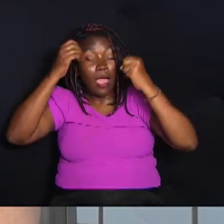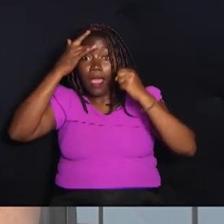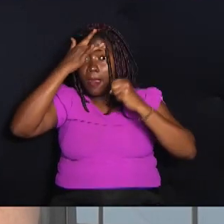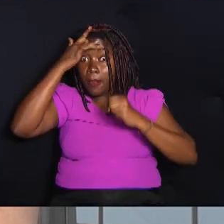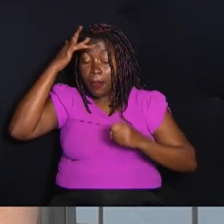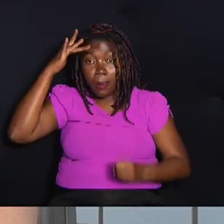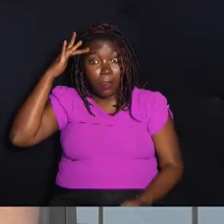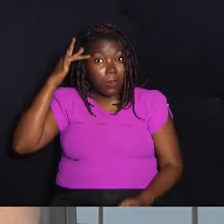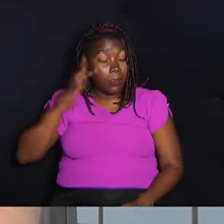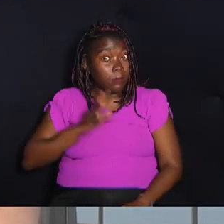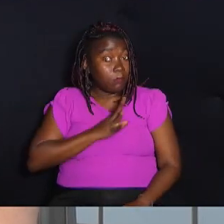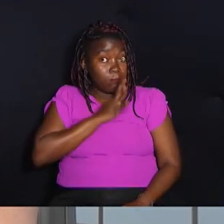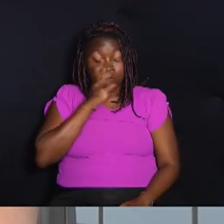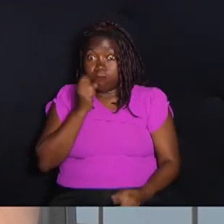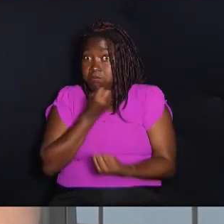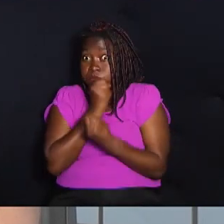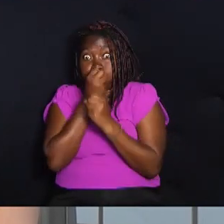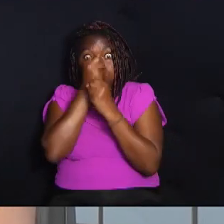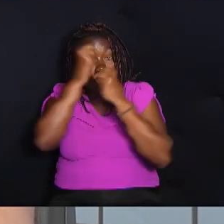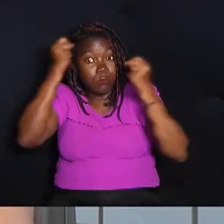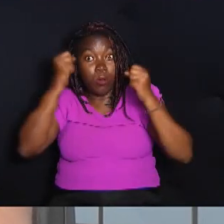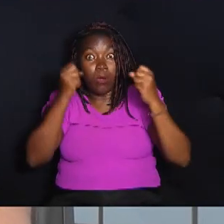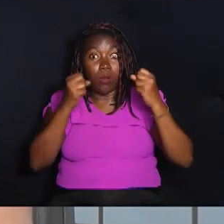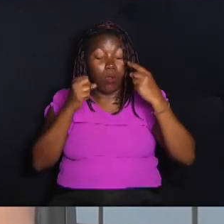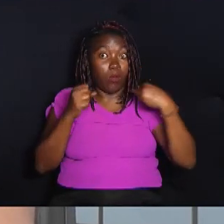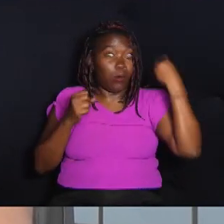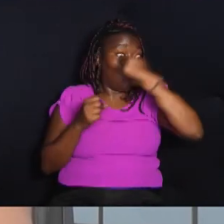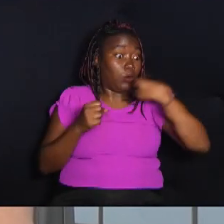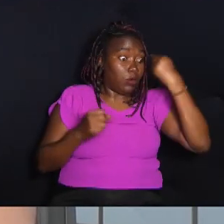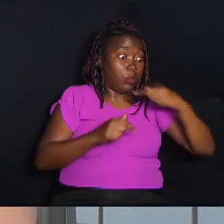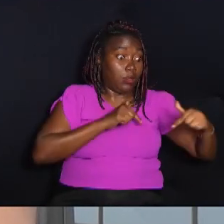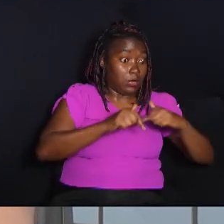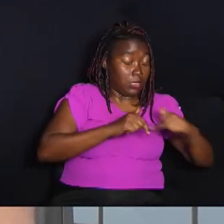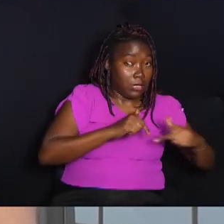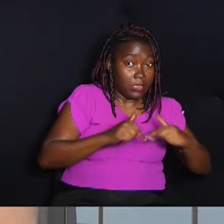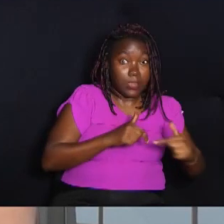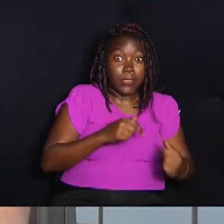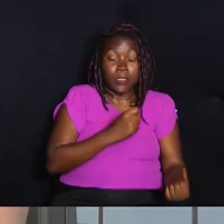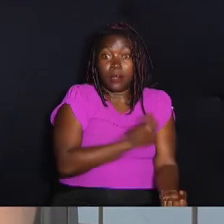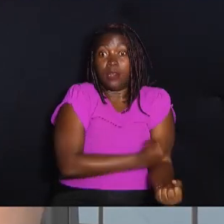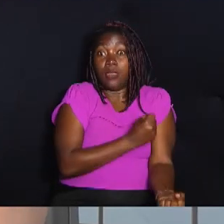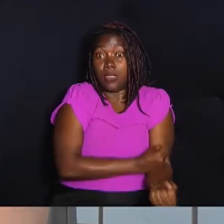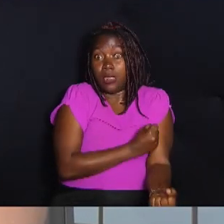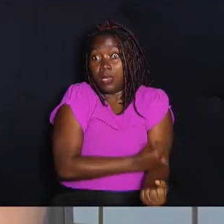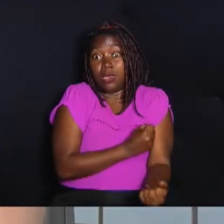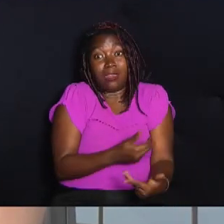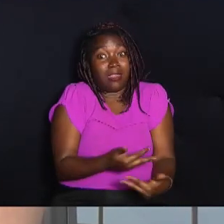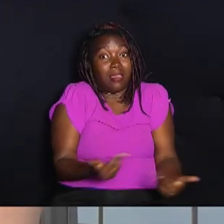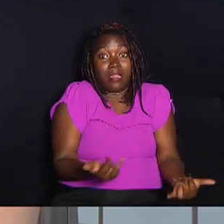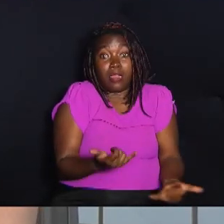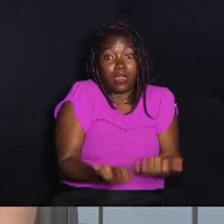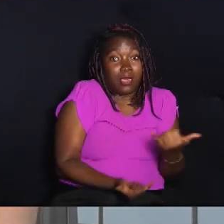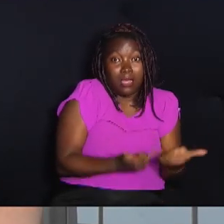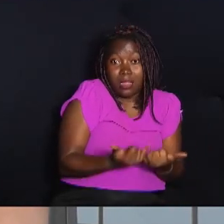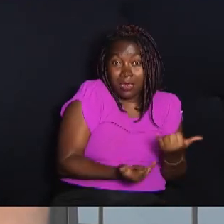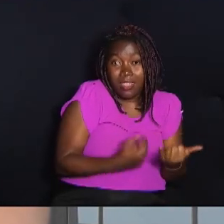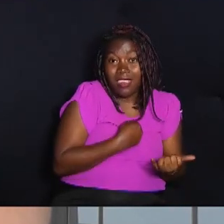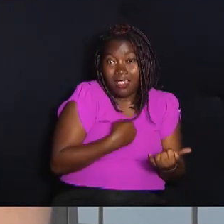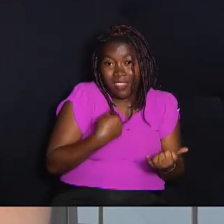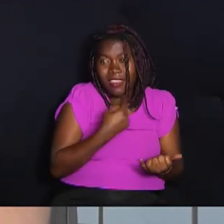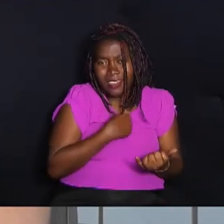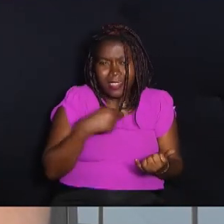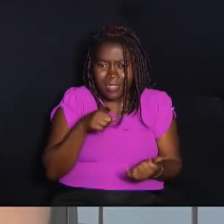explosiva, é workaholic, então ela está compulsiva, voraz por alguma coisa, pode ser o jogo, a gente, né, vocês